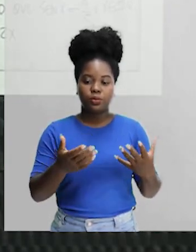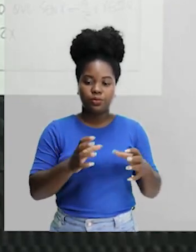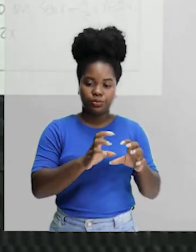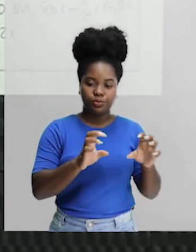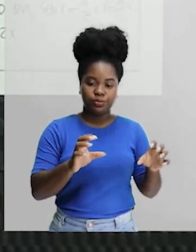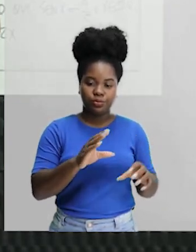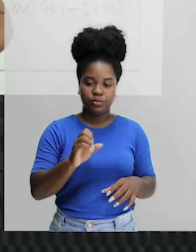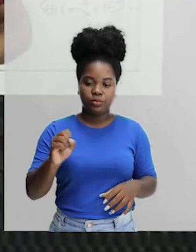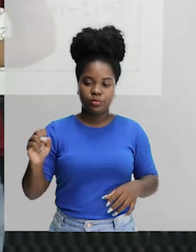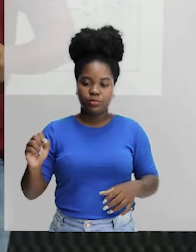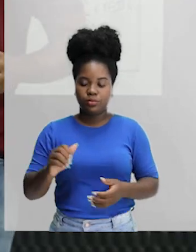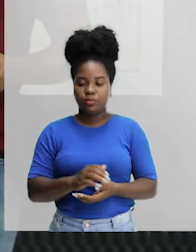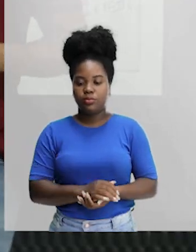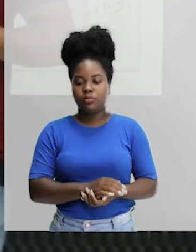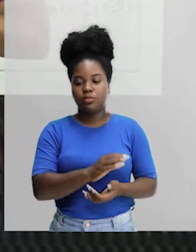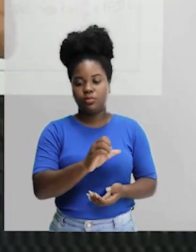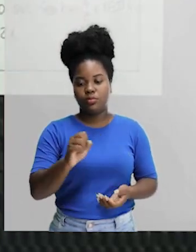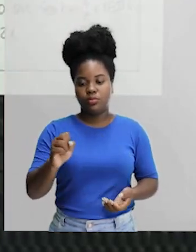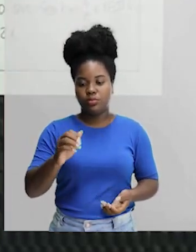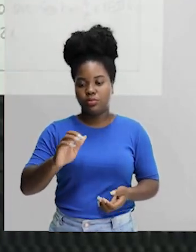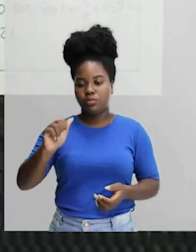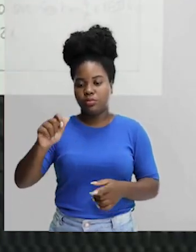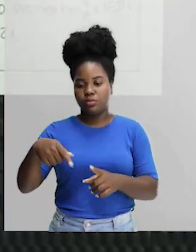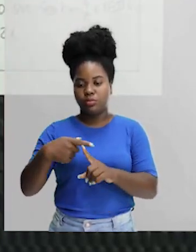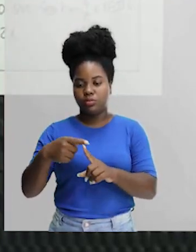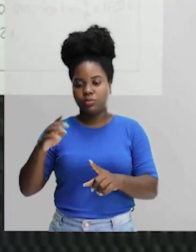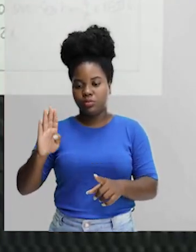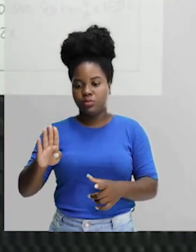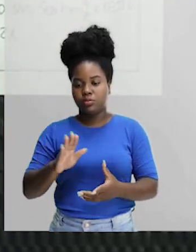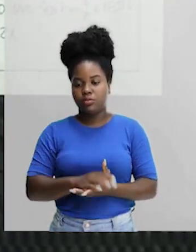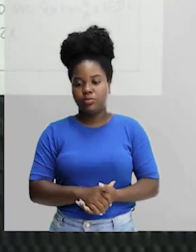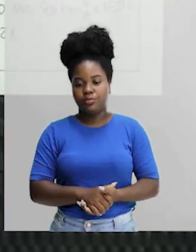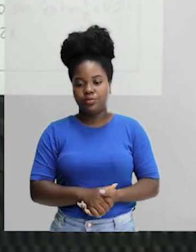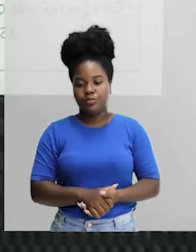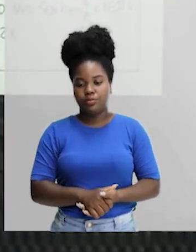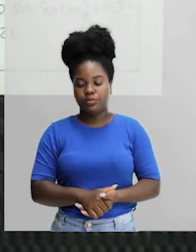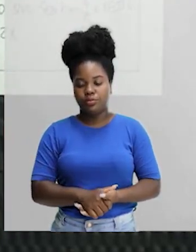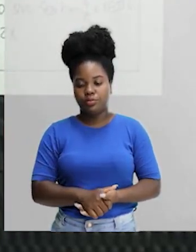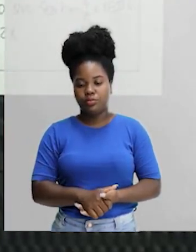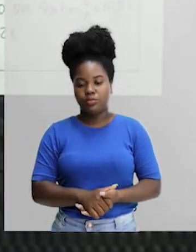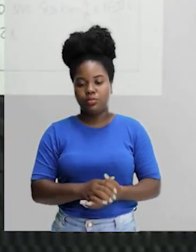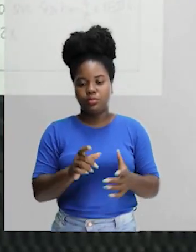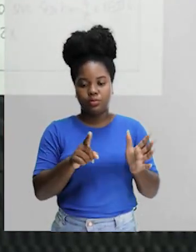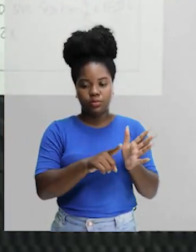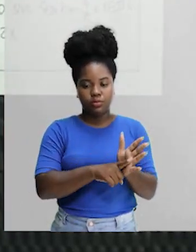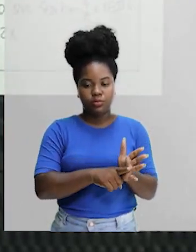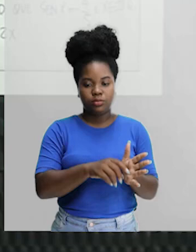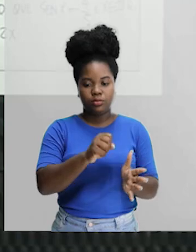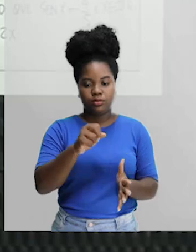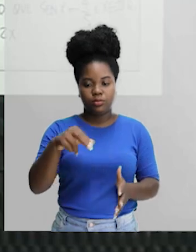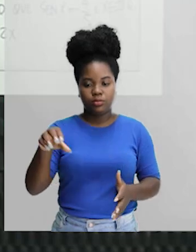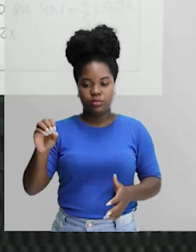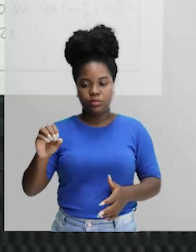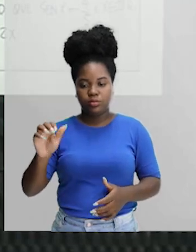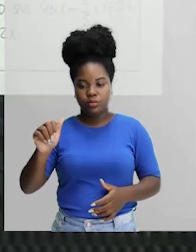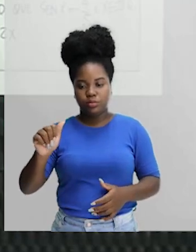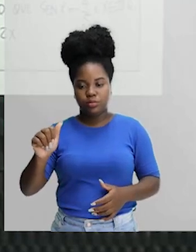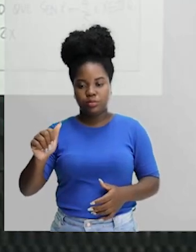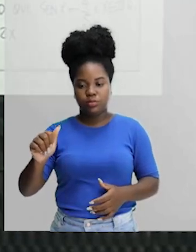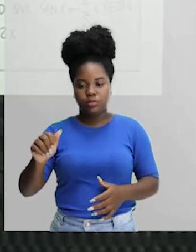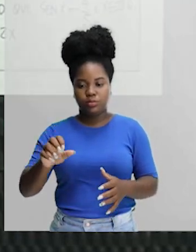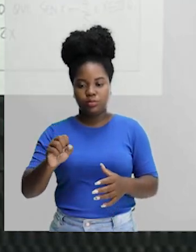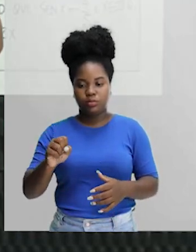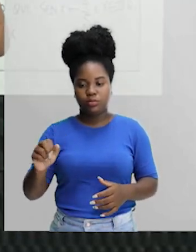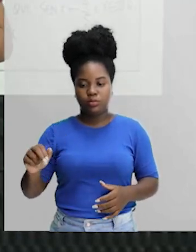cosseno? Cosseno de A mais B, cosseno de A, cosseno de B, né? Menos o seno de A, seno de